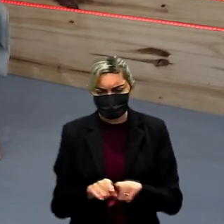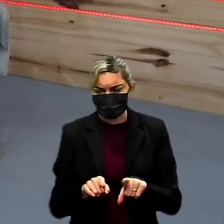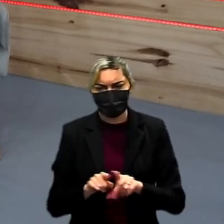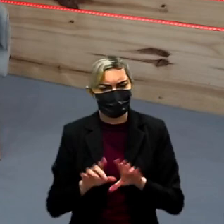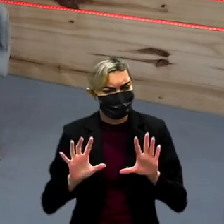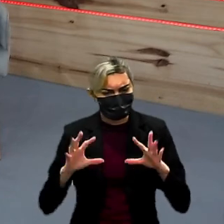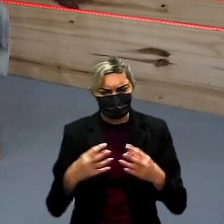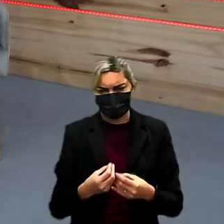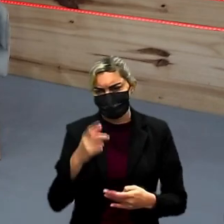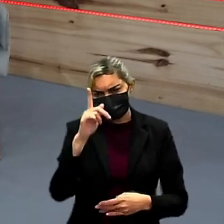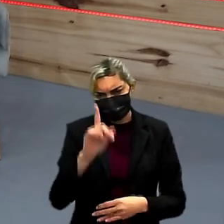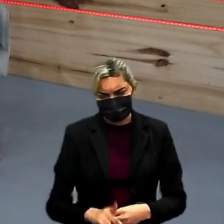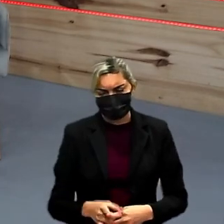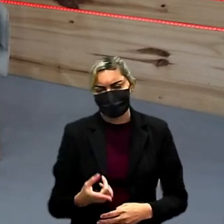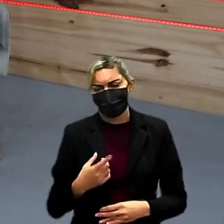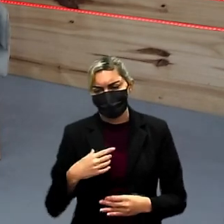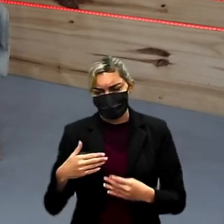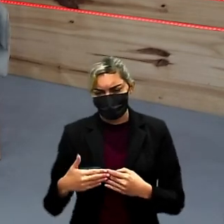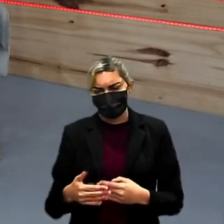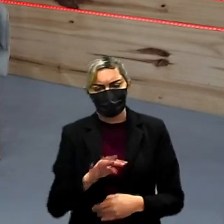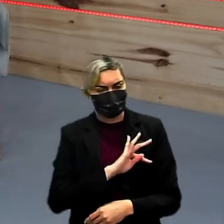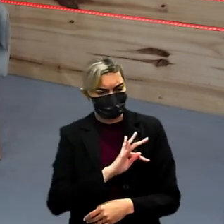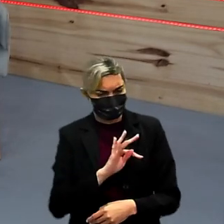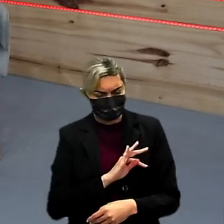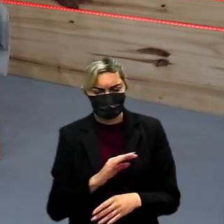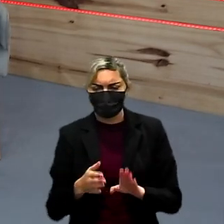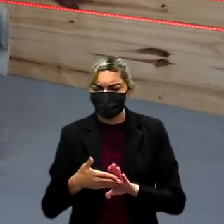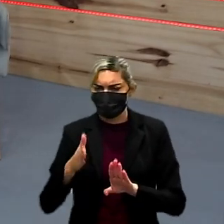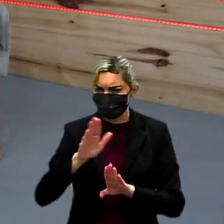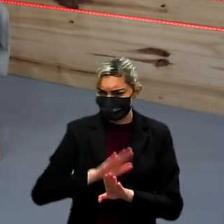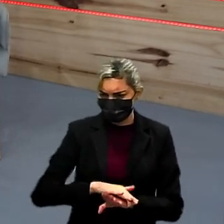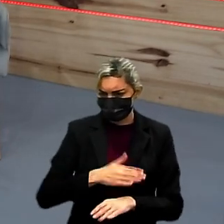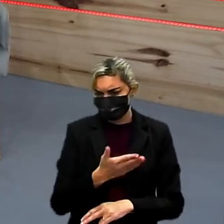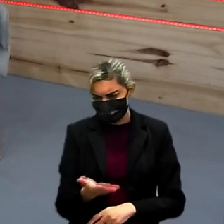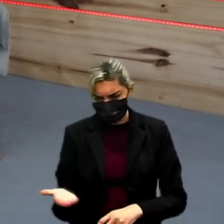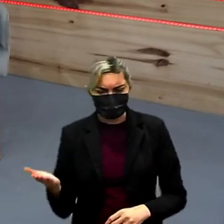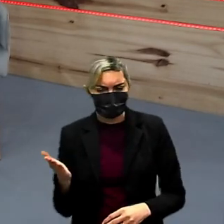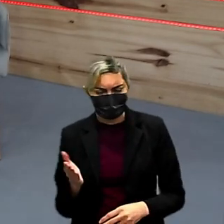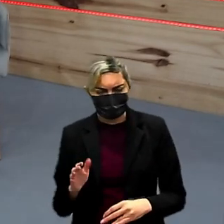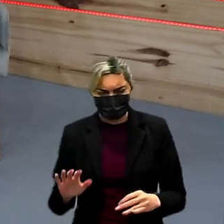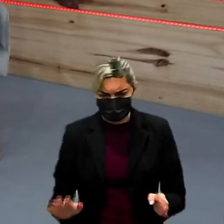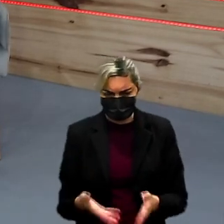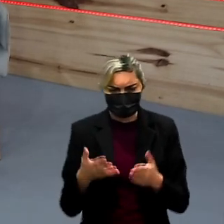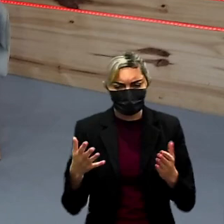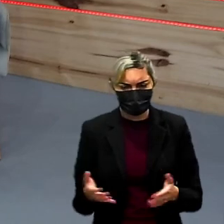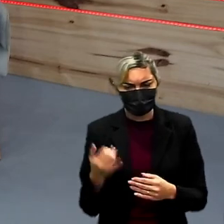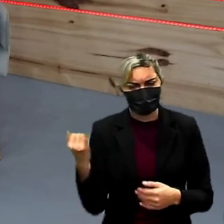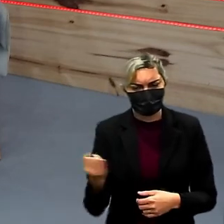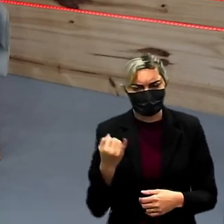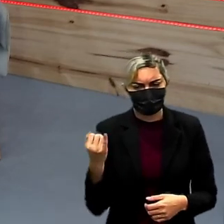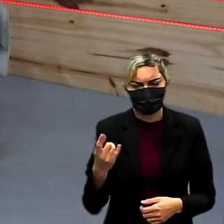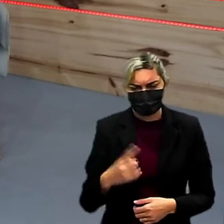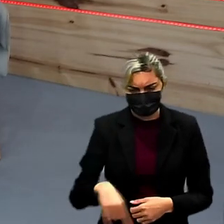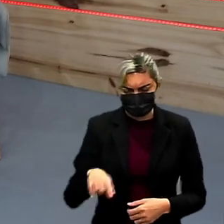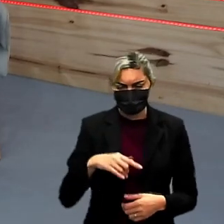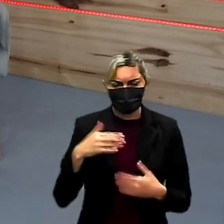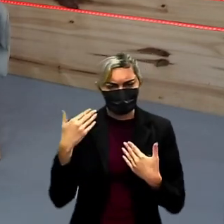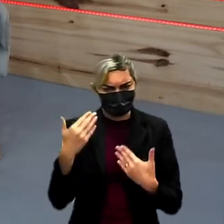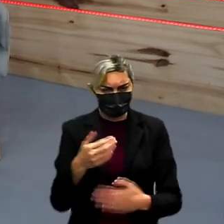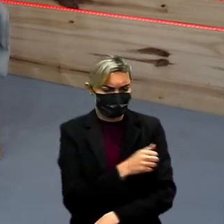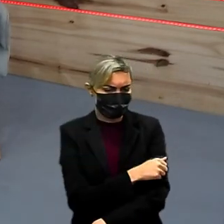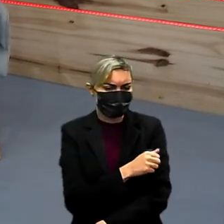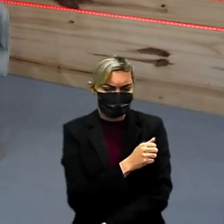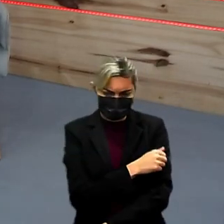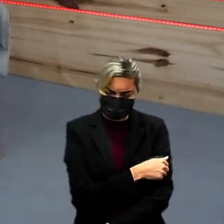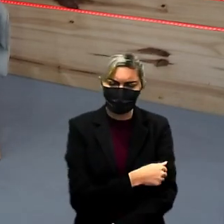toda a gestão da ETEPAC, a parte técnica aqui, né, que promoveu esse momento crucial para a gente. Agradecer aos